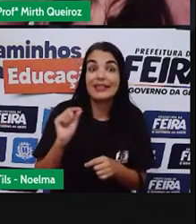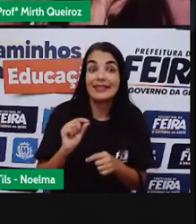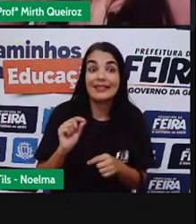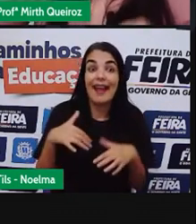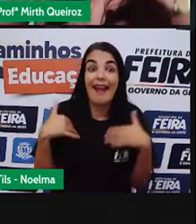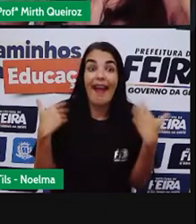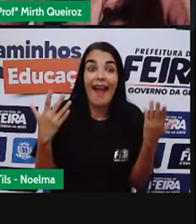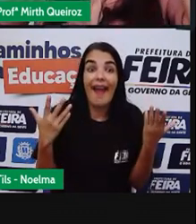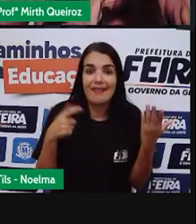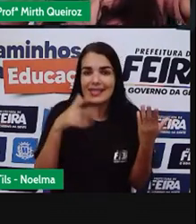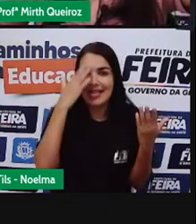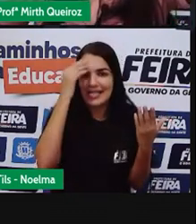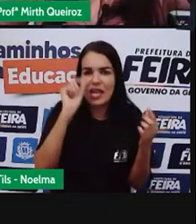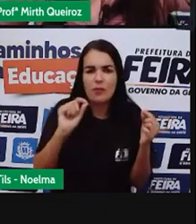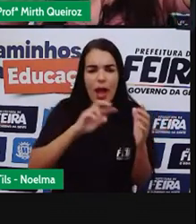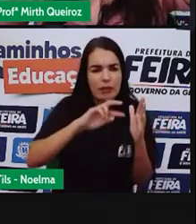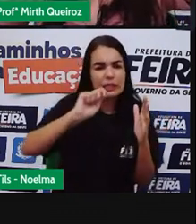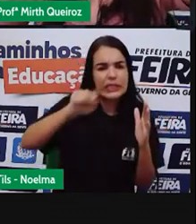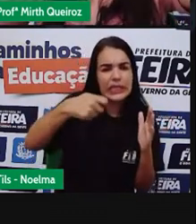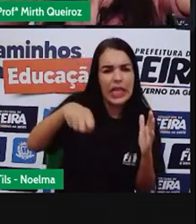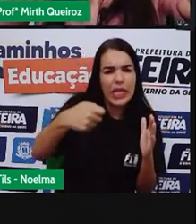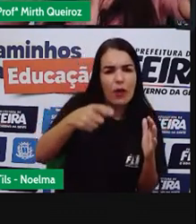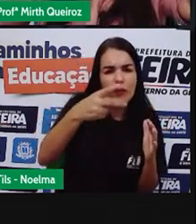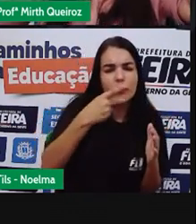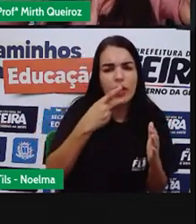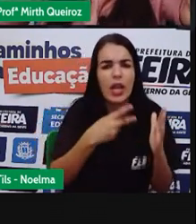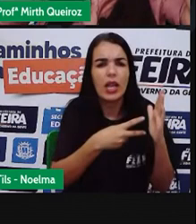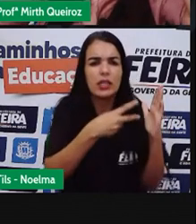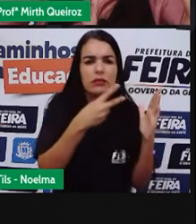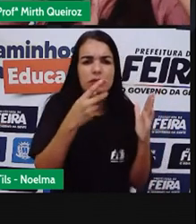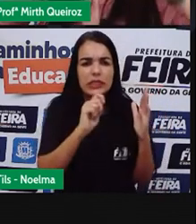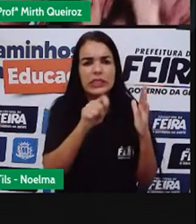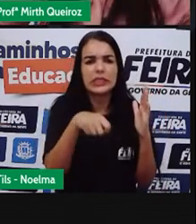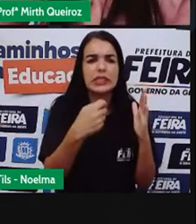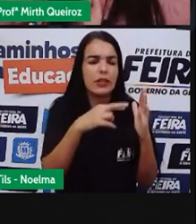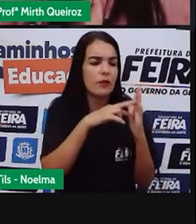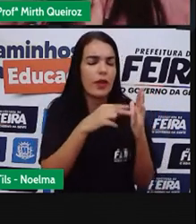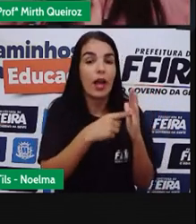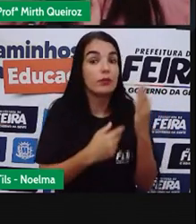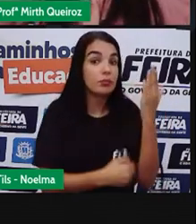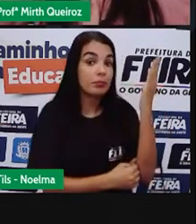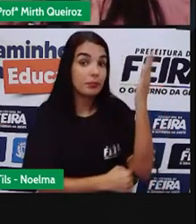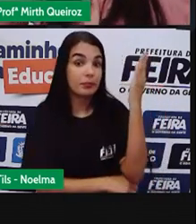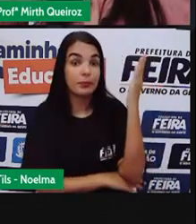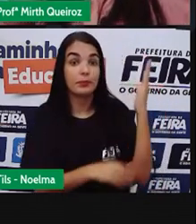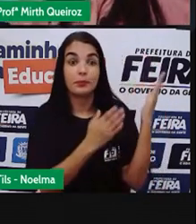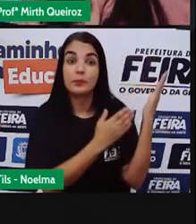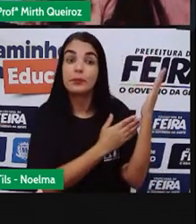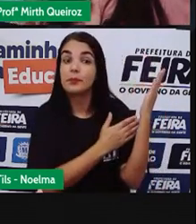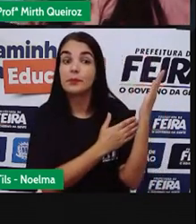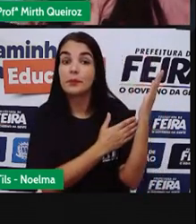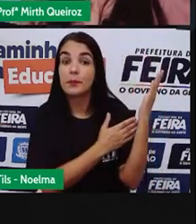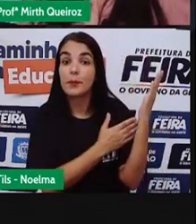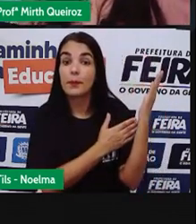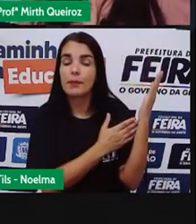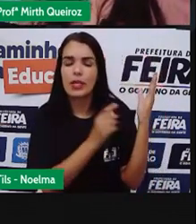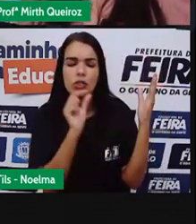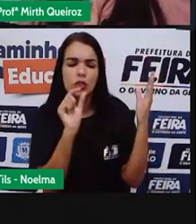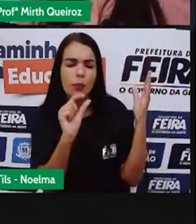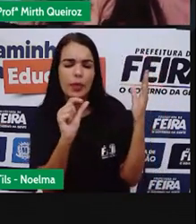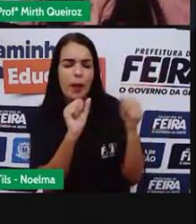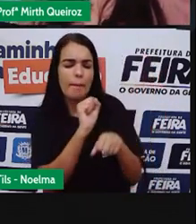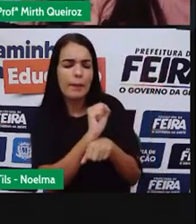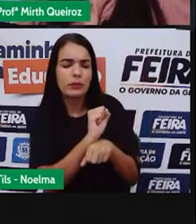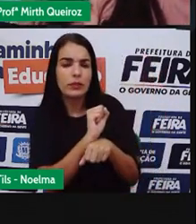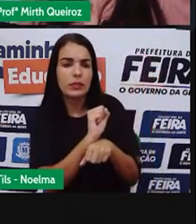aí, vocês sabem de que pontuação, de que ponto a Pro está falando? Sirvo para dar uma pequena